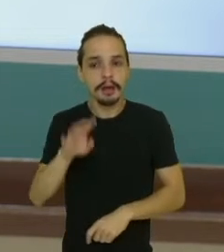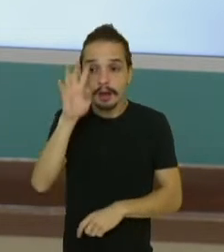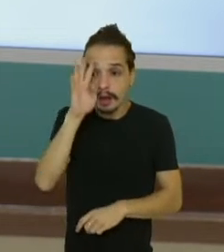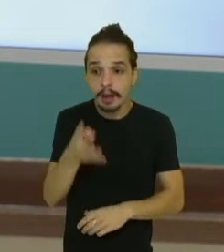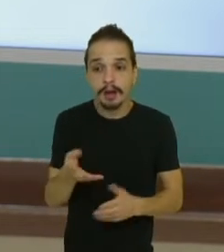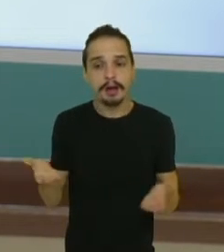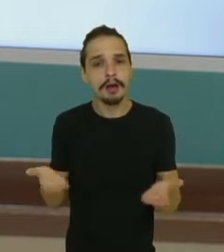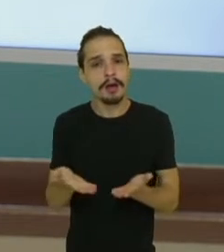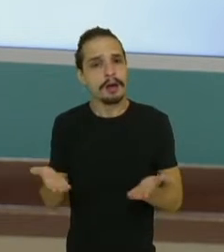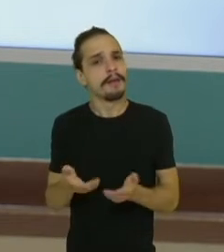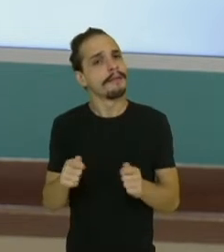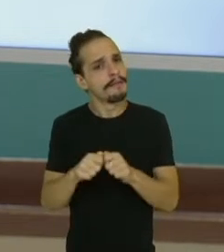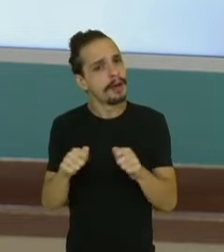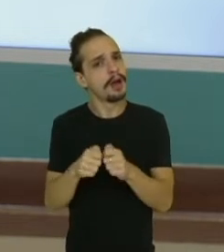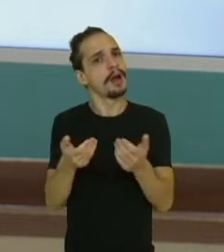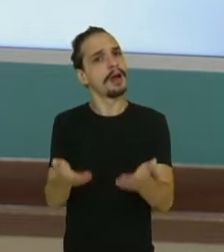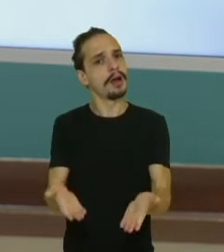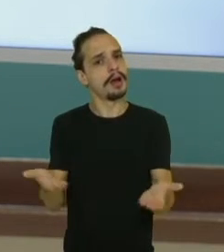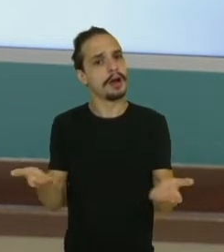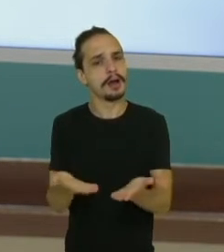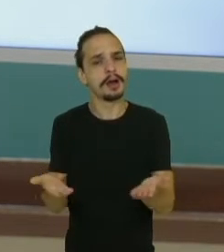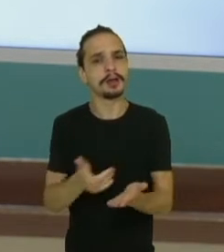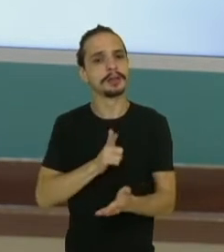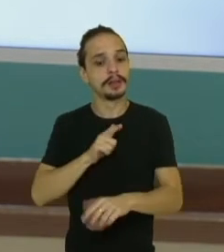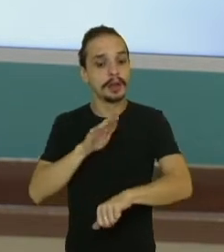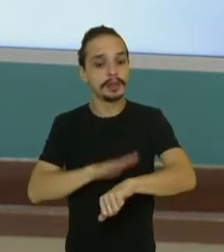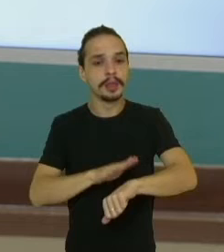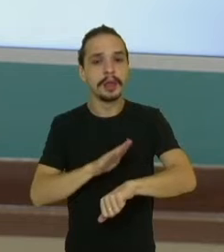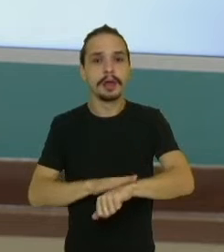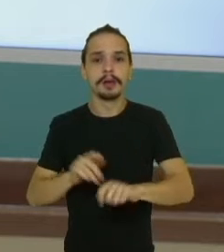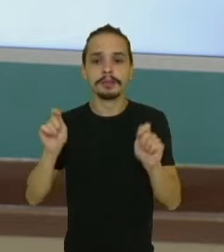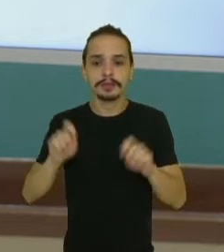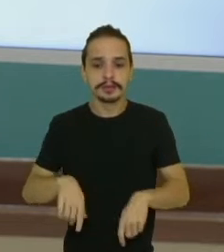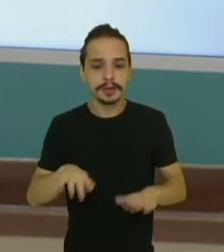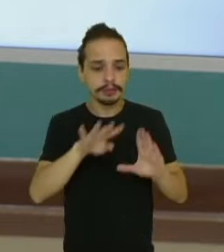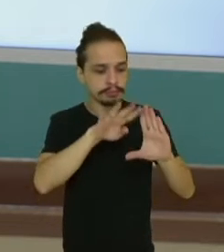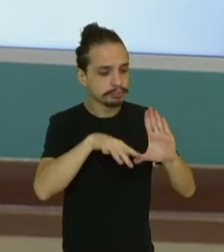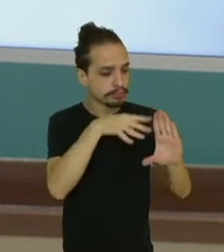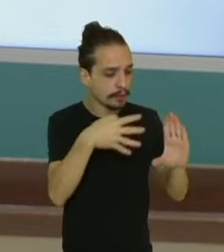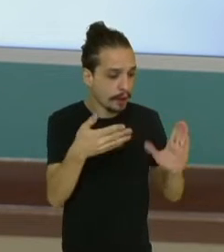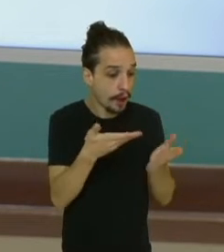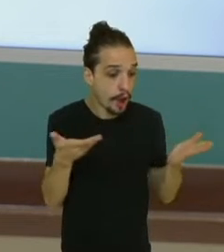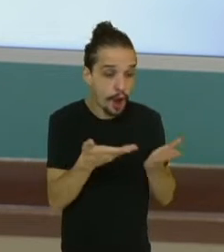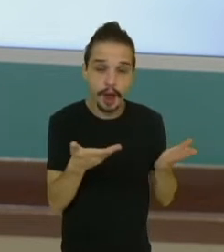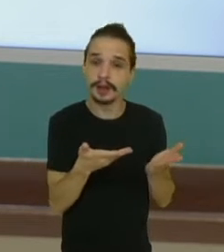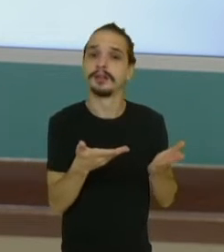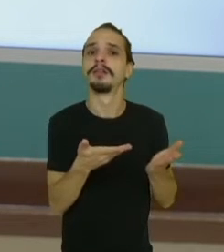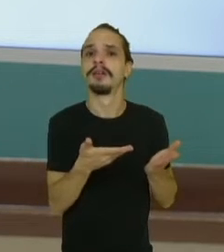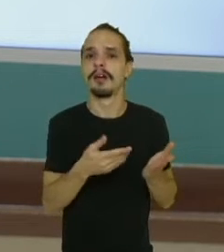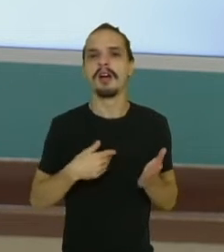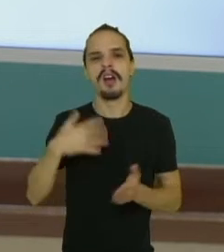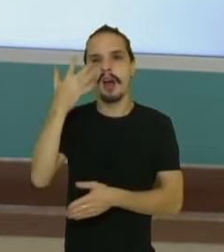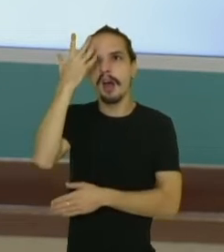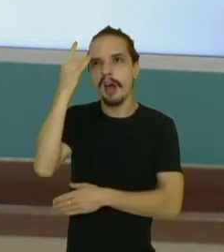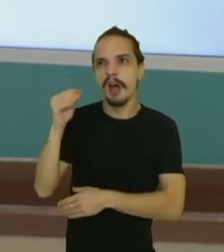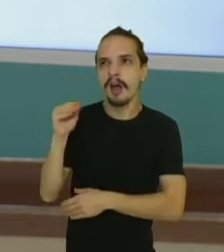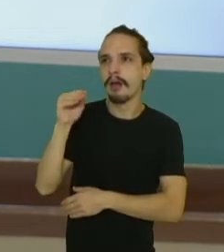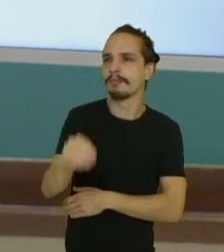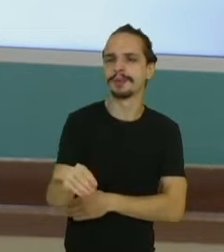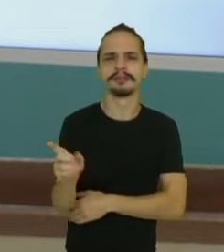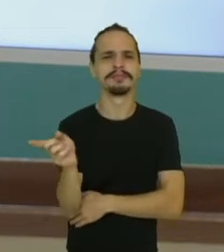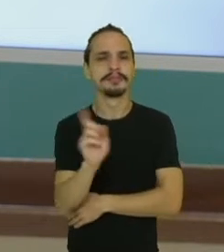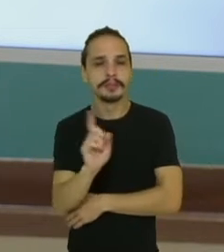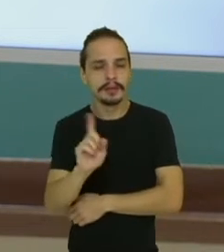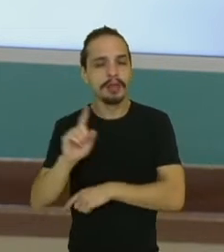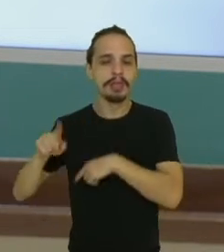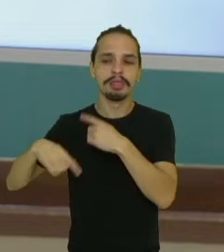fazer agora se você tem o tempo né que você separou para fazer a tarefa hoje daí em breve deixá-la para